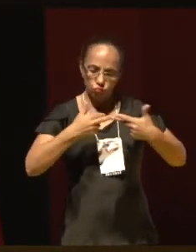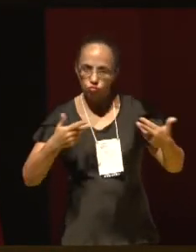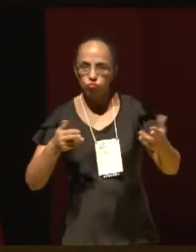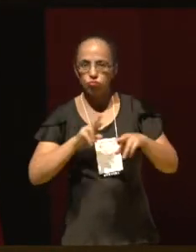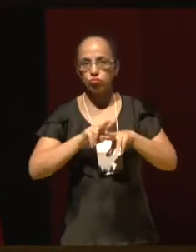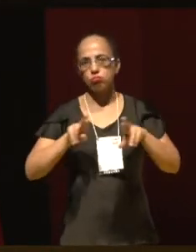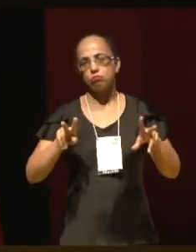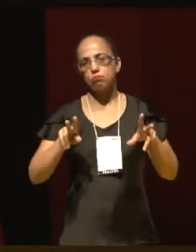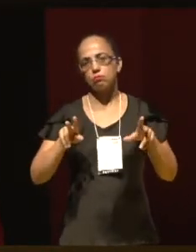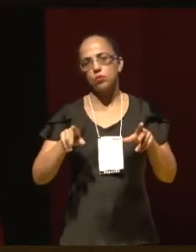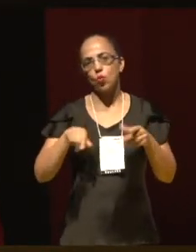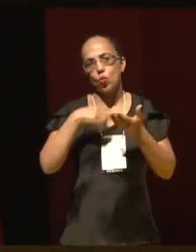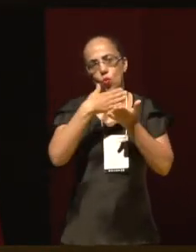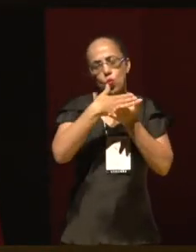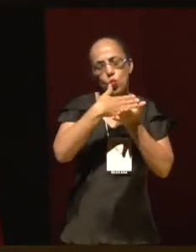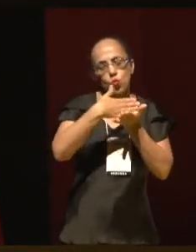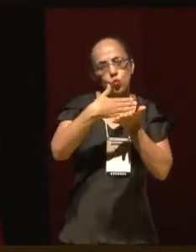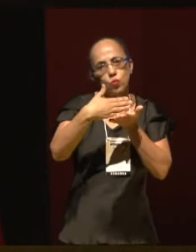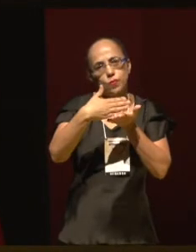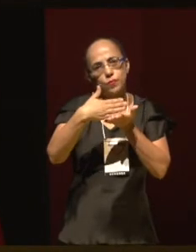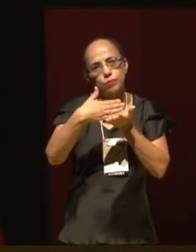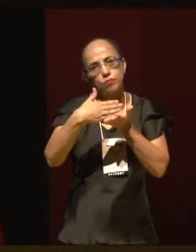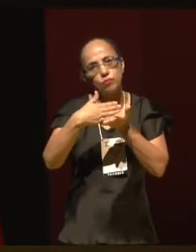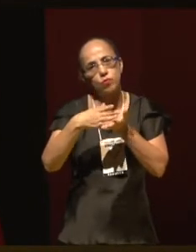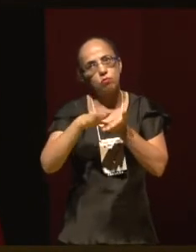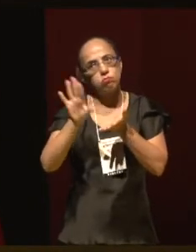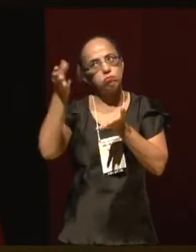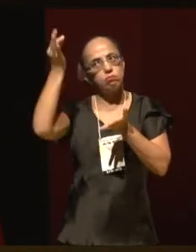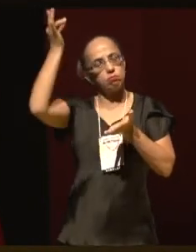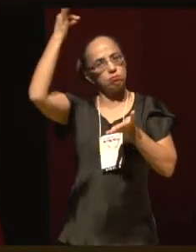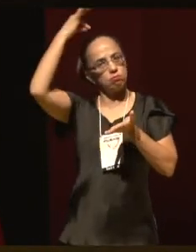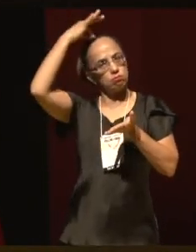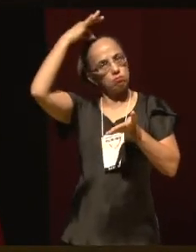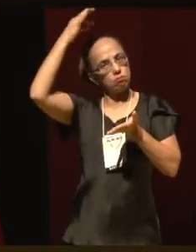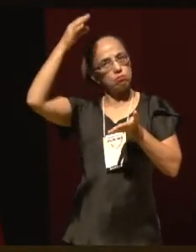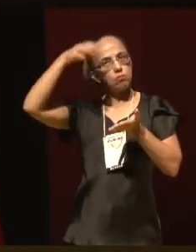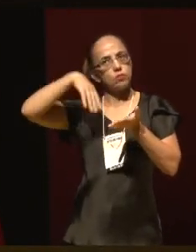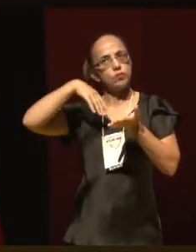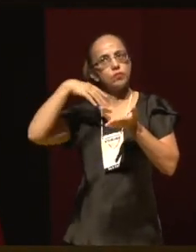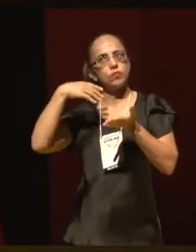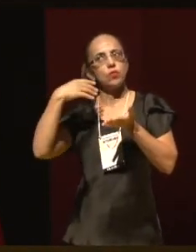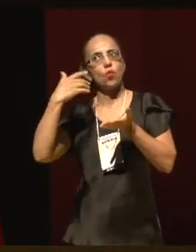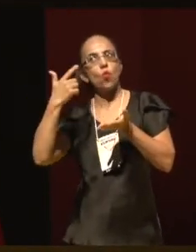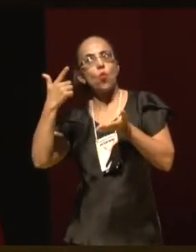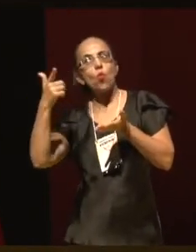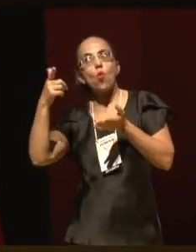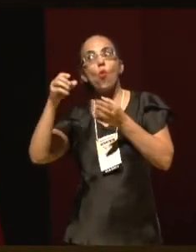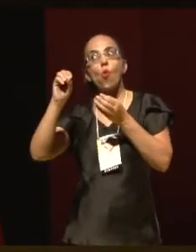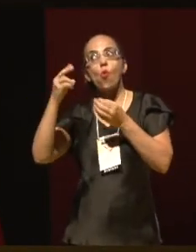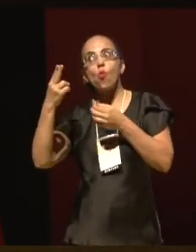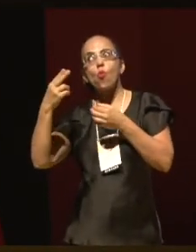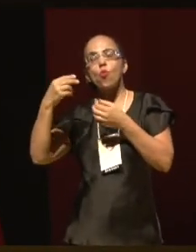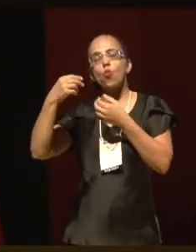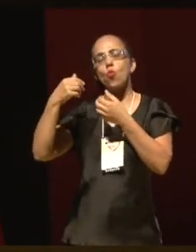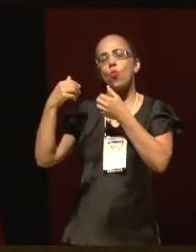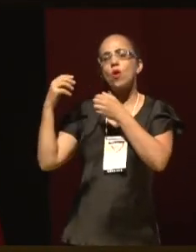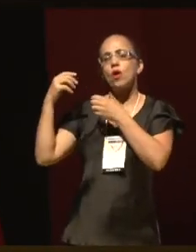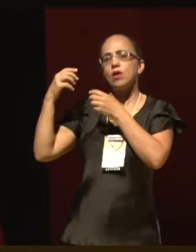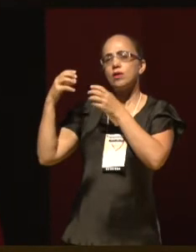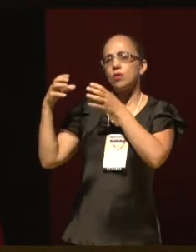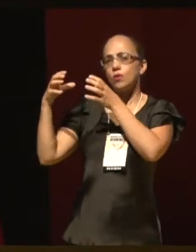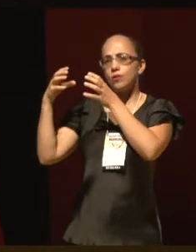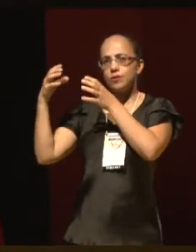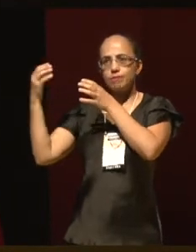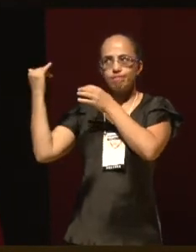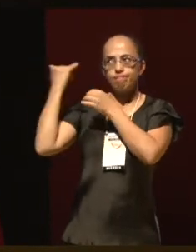podemos falar que os espíritos ou as influências espirituais ficam perto, mas